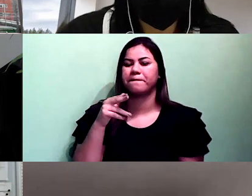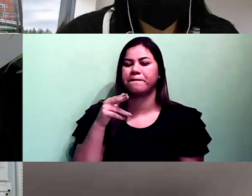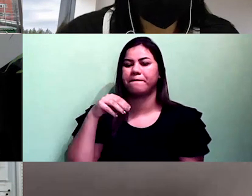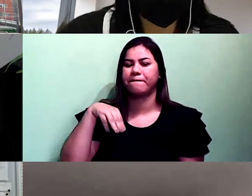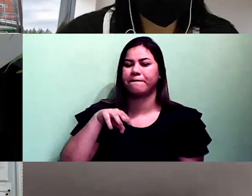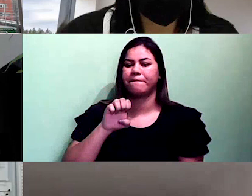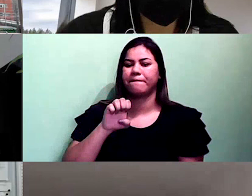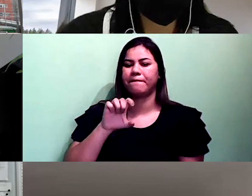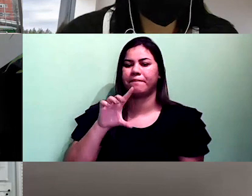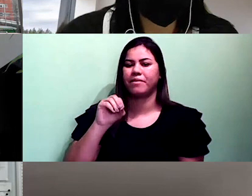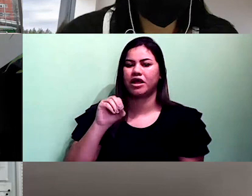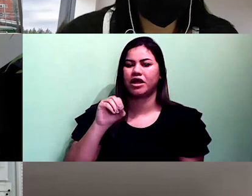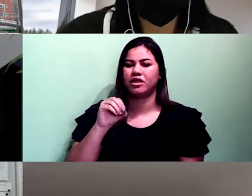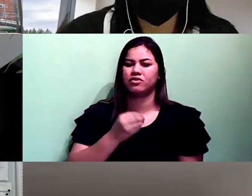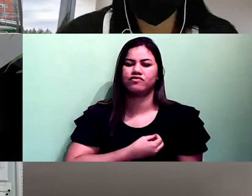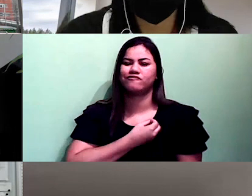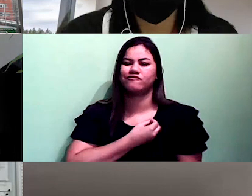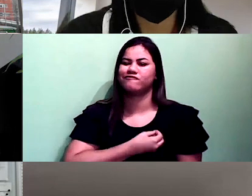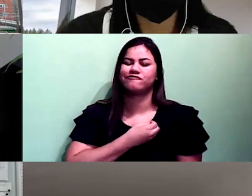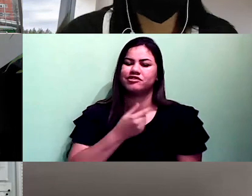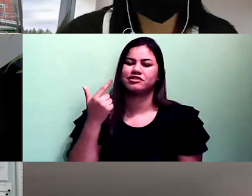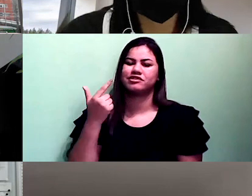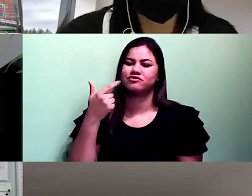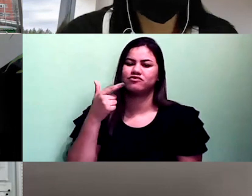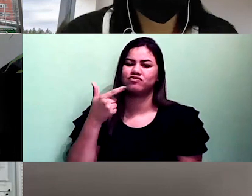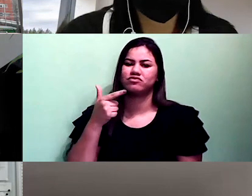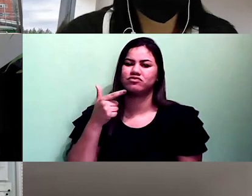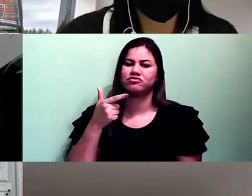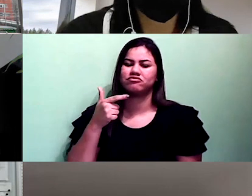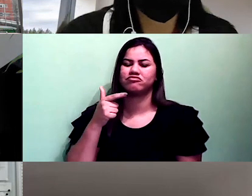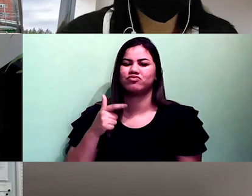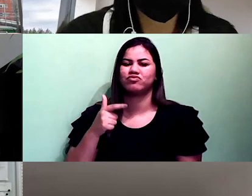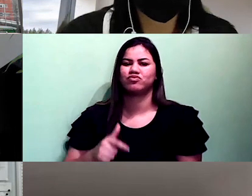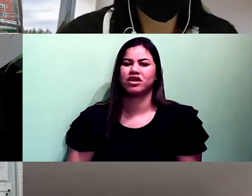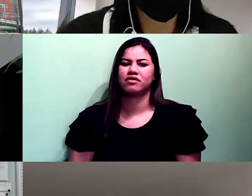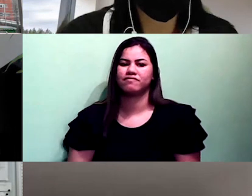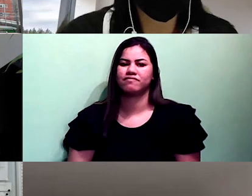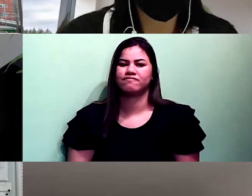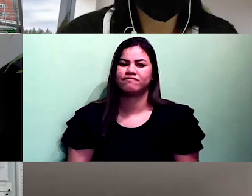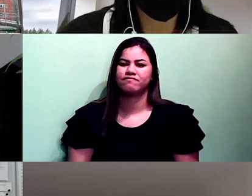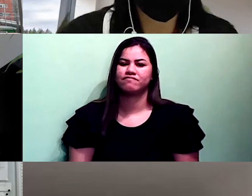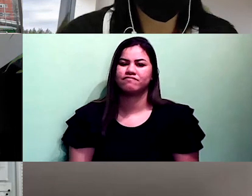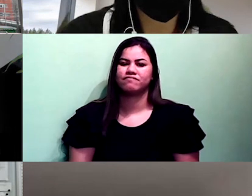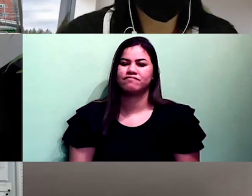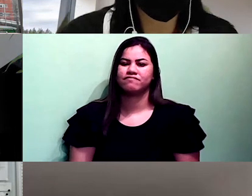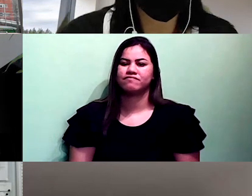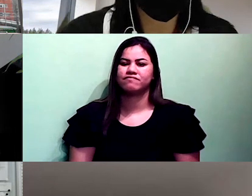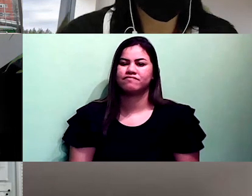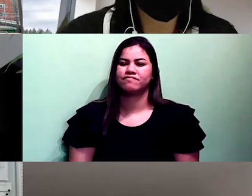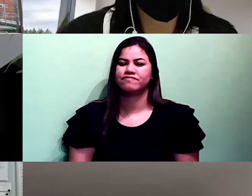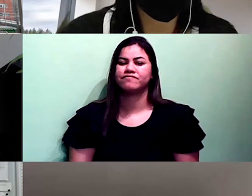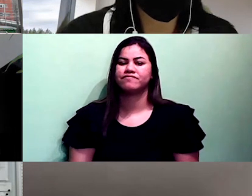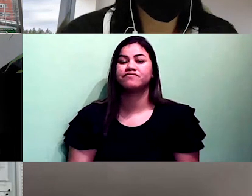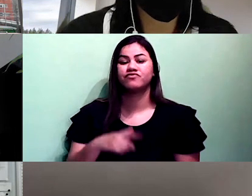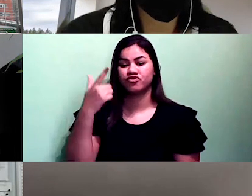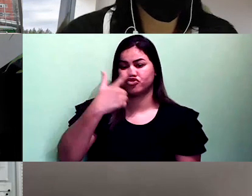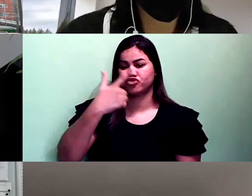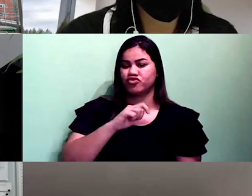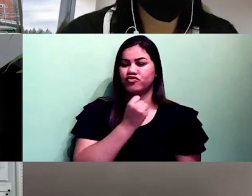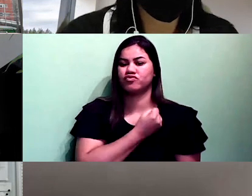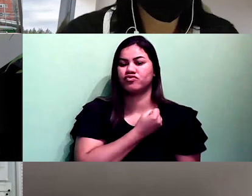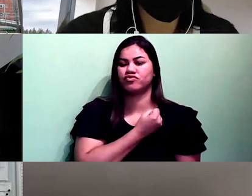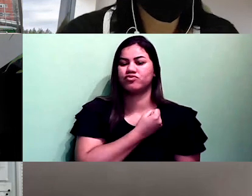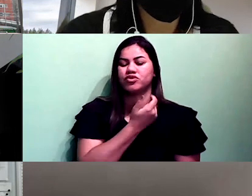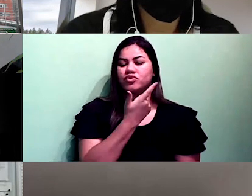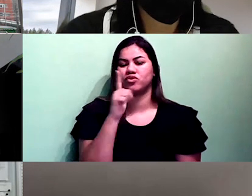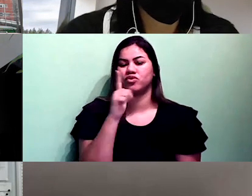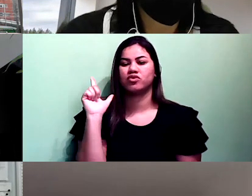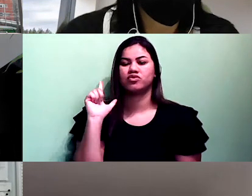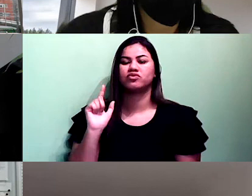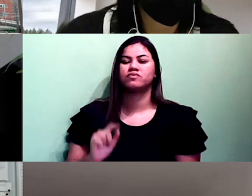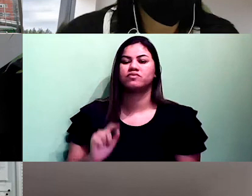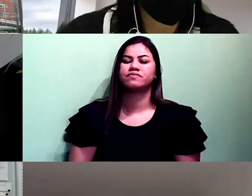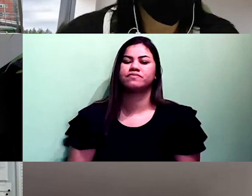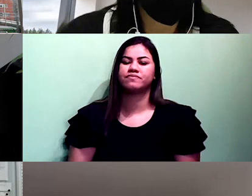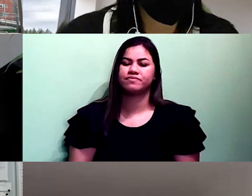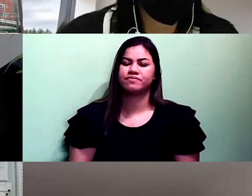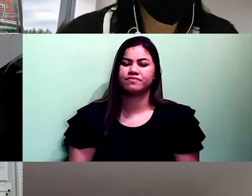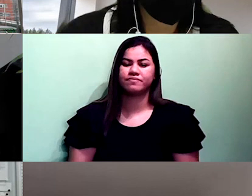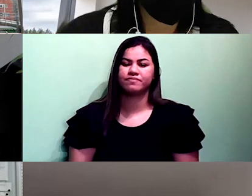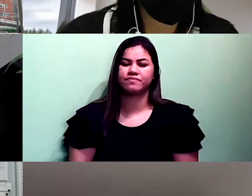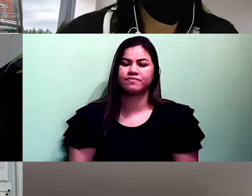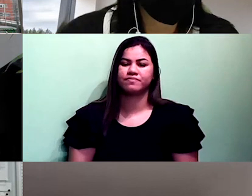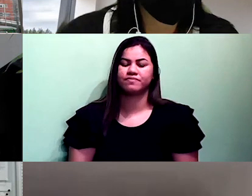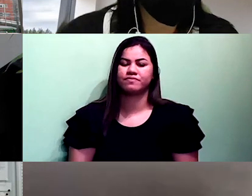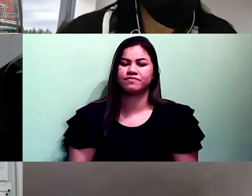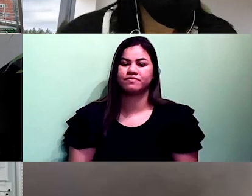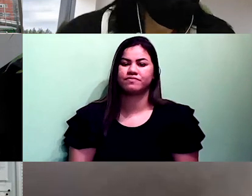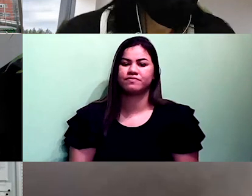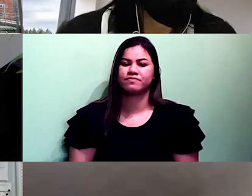Suzane não Rio está. também. Não está. Suzane não está, então estou tirando. Vamos